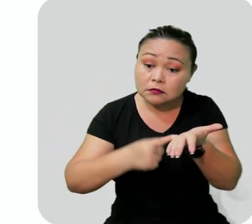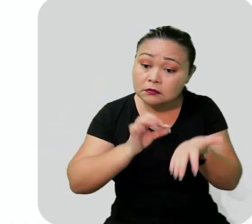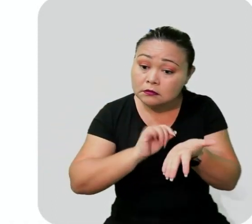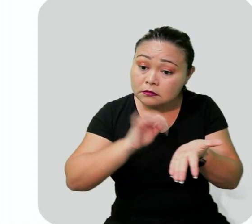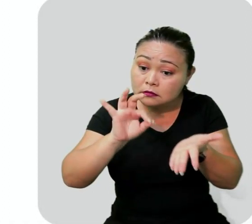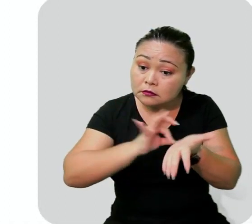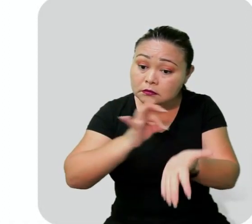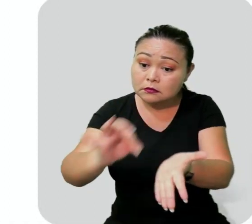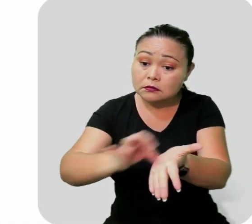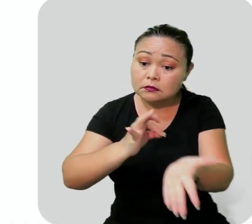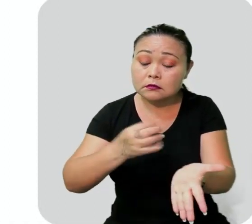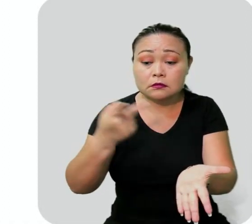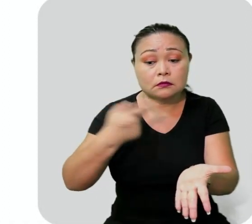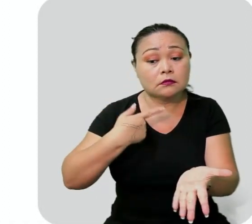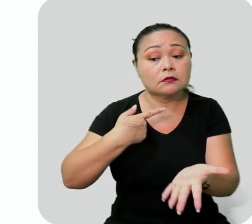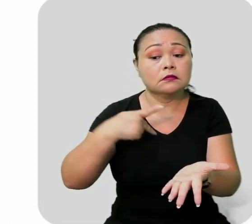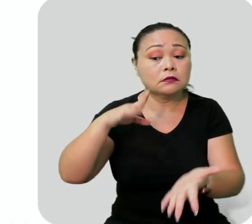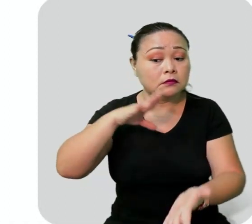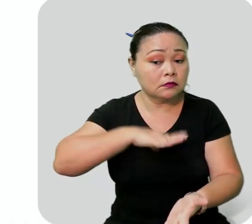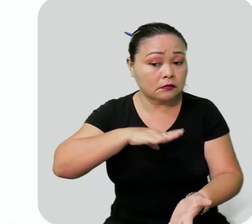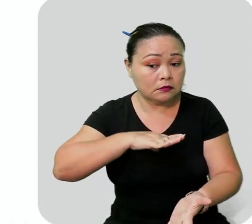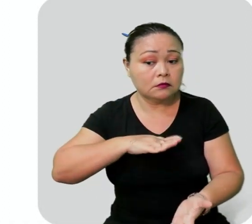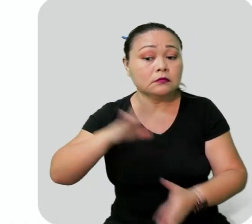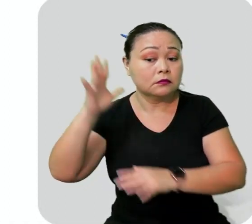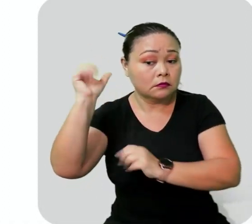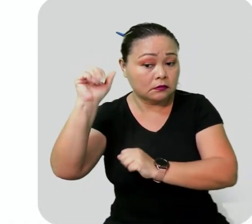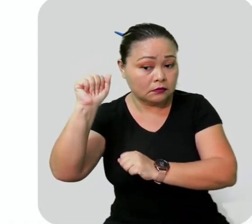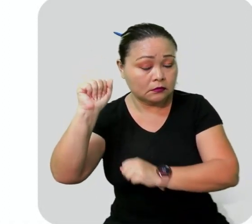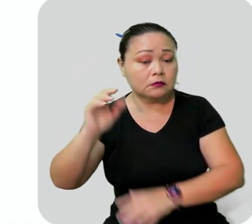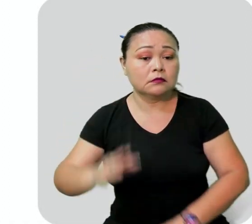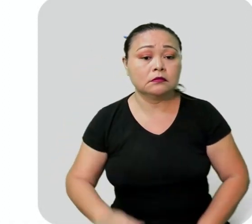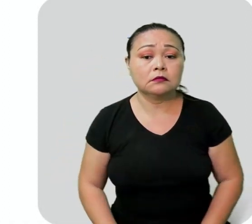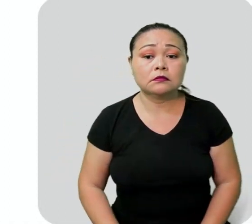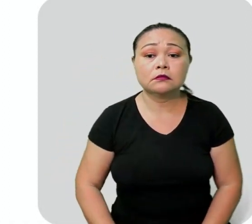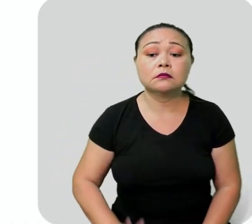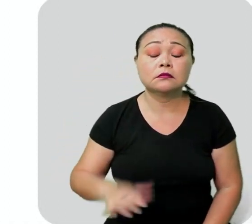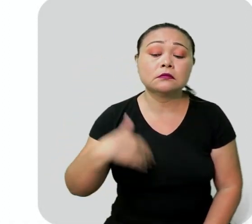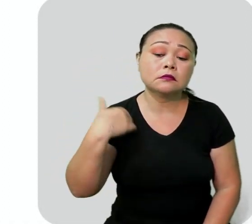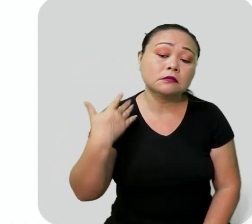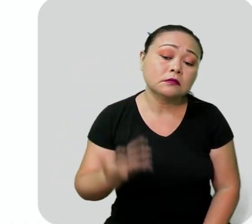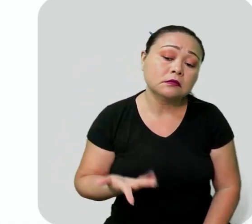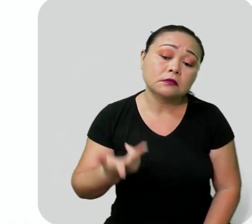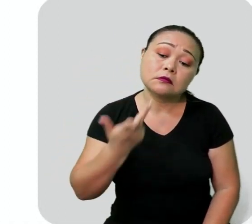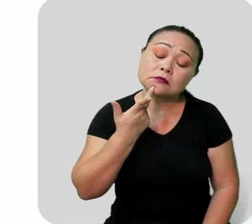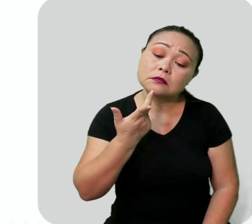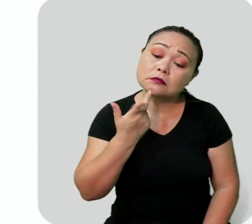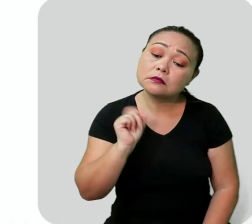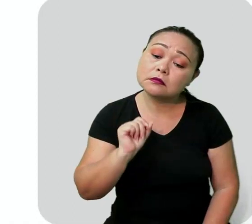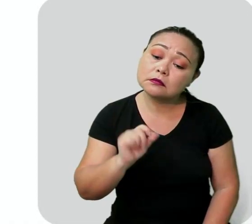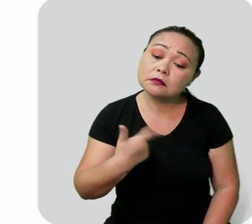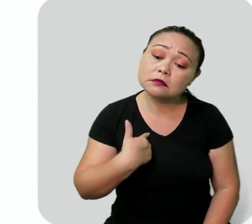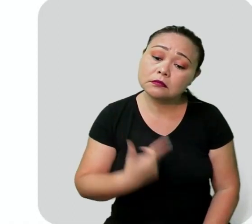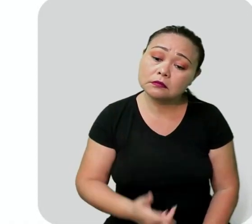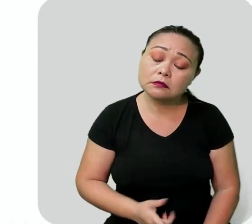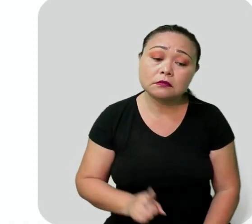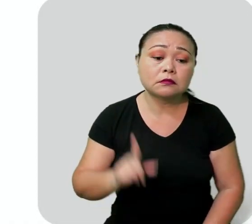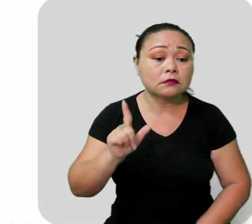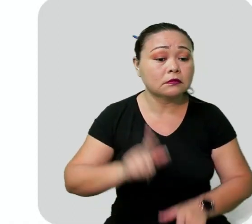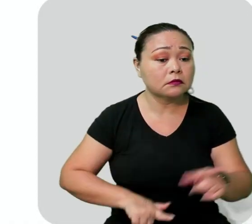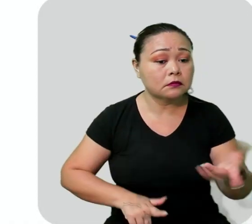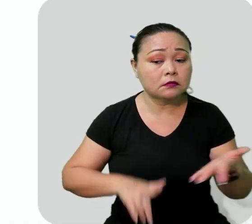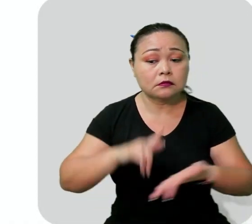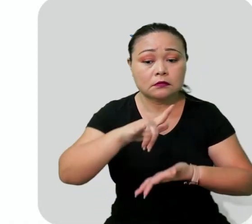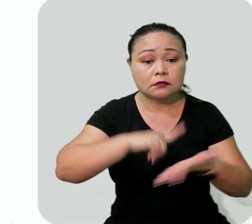assinado entre portugueses e espanhóis. Aluno, de quem nós estamos falando? Letra